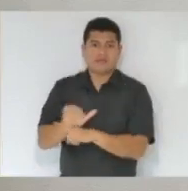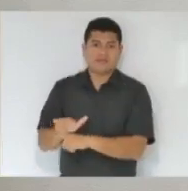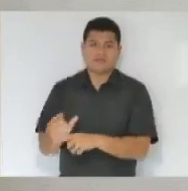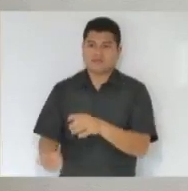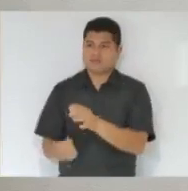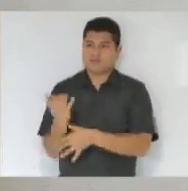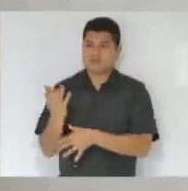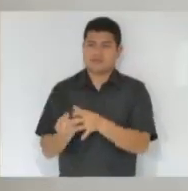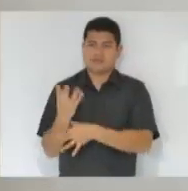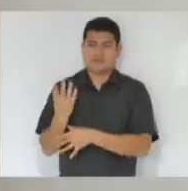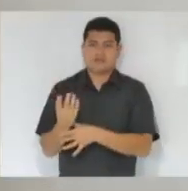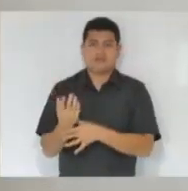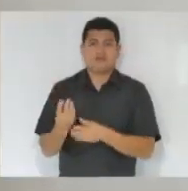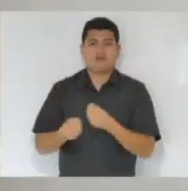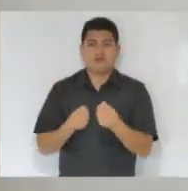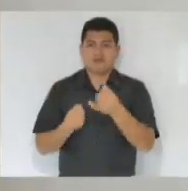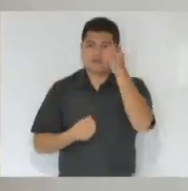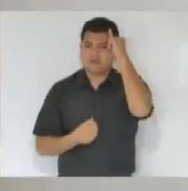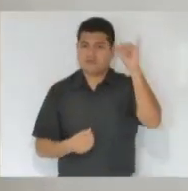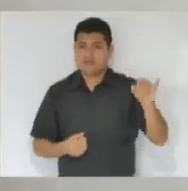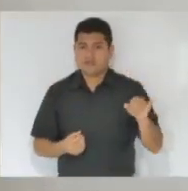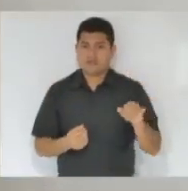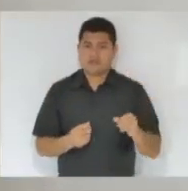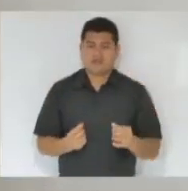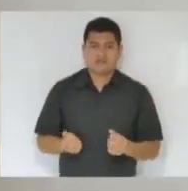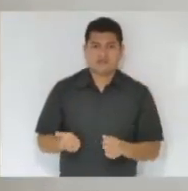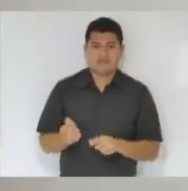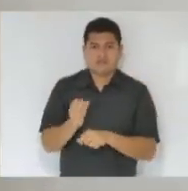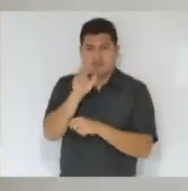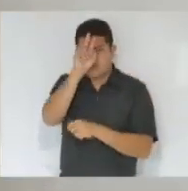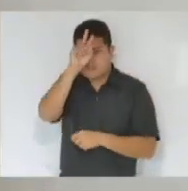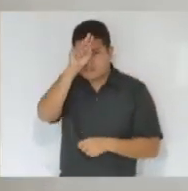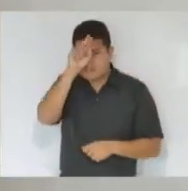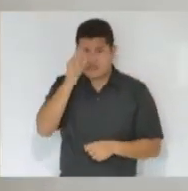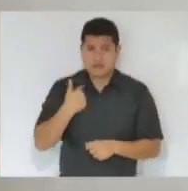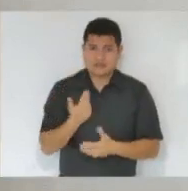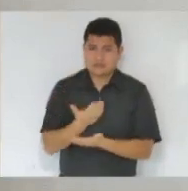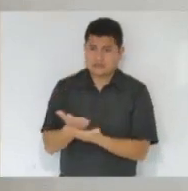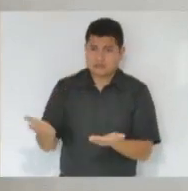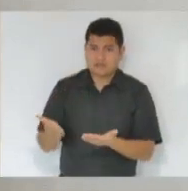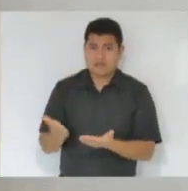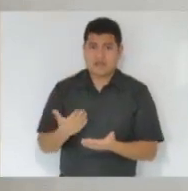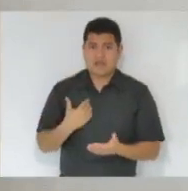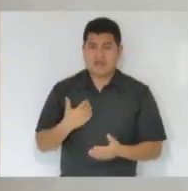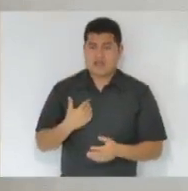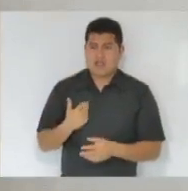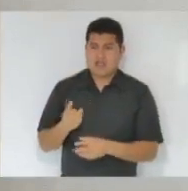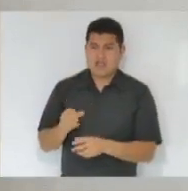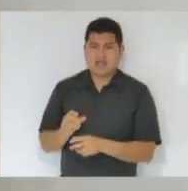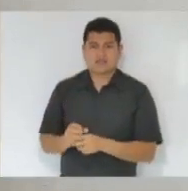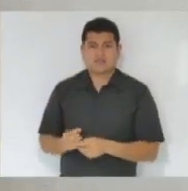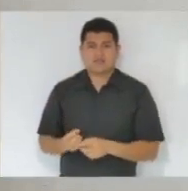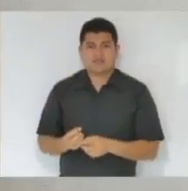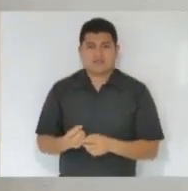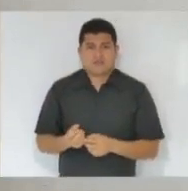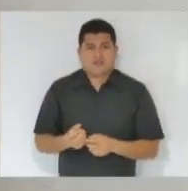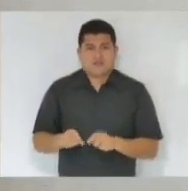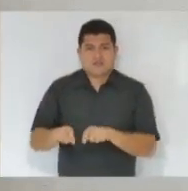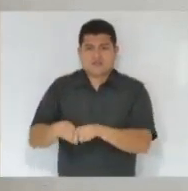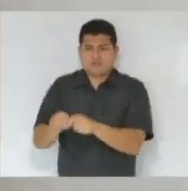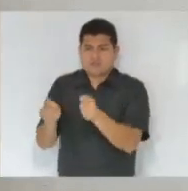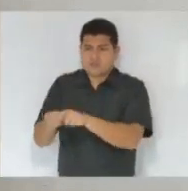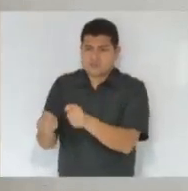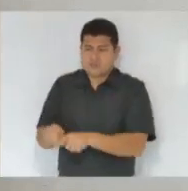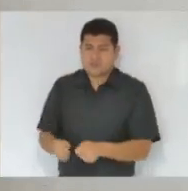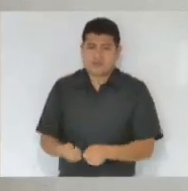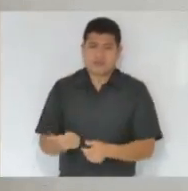produção das pragas, ele defende a produção daqueles insetos que não te deixam você fazer uma agricultura